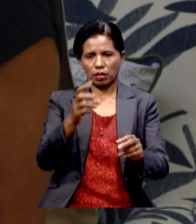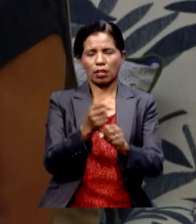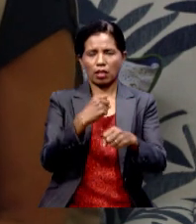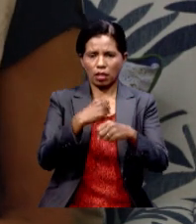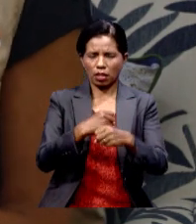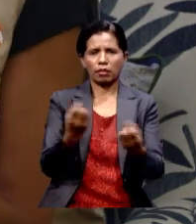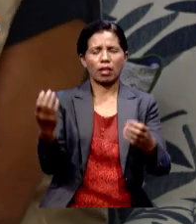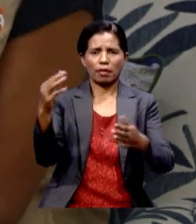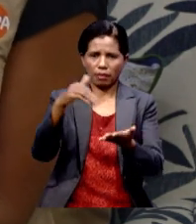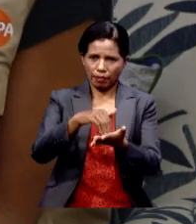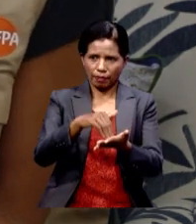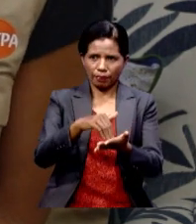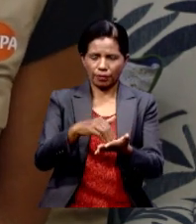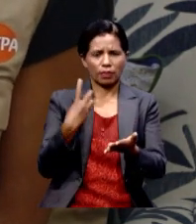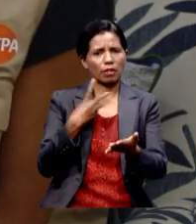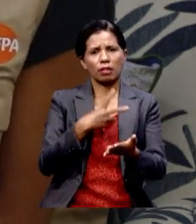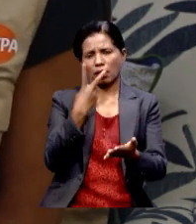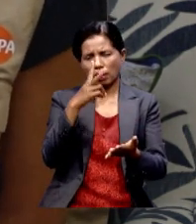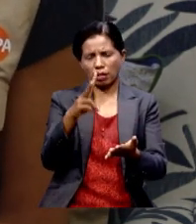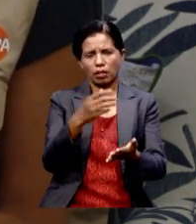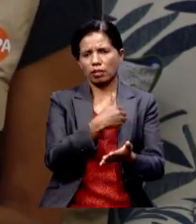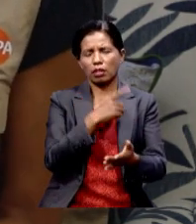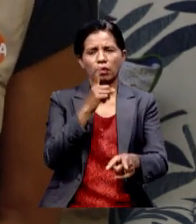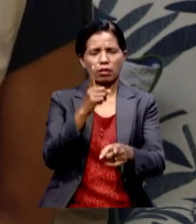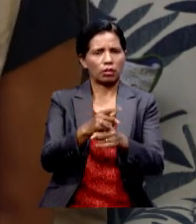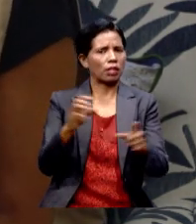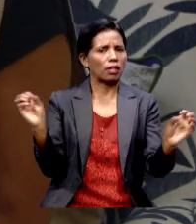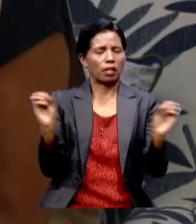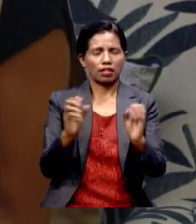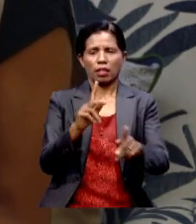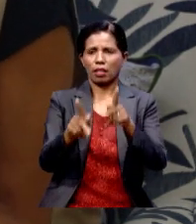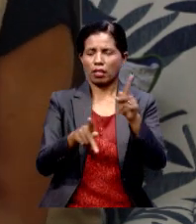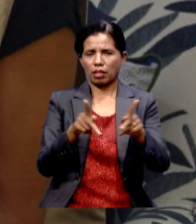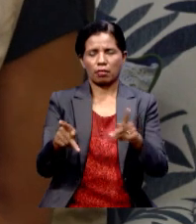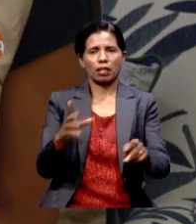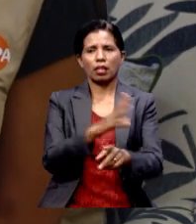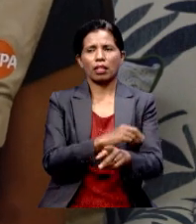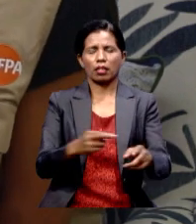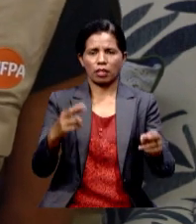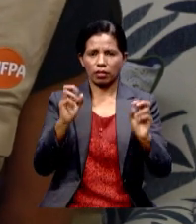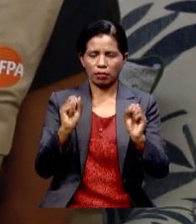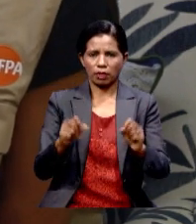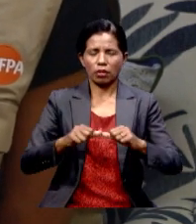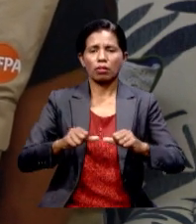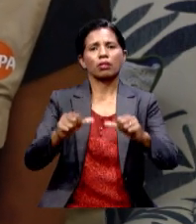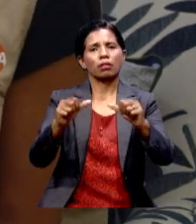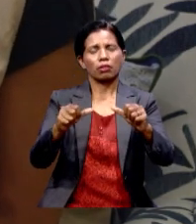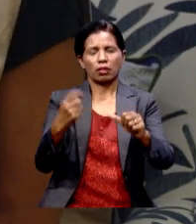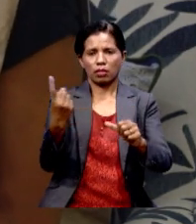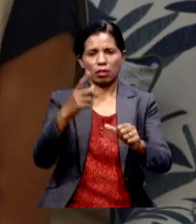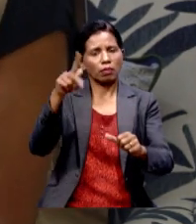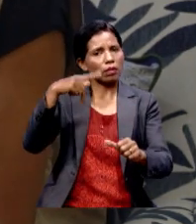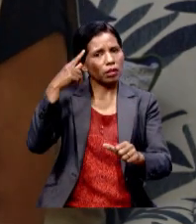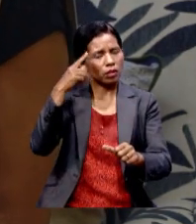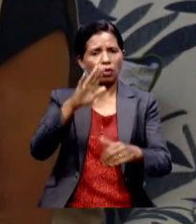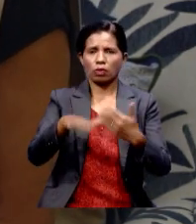melhor e que são mortes que são evitáveis. Portanto, não é nada que não esteja ao nosso alcance. É necessária vontade política, é necessário que